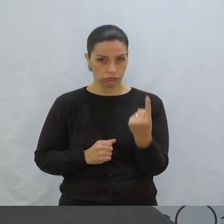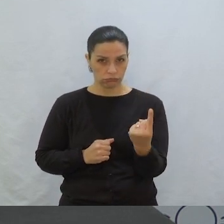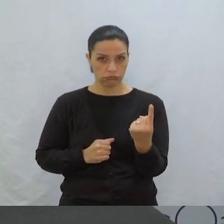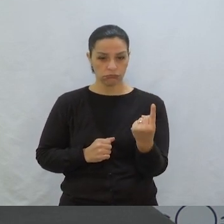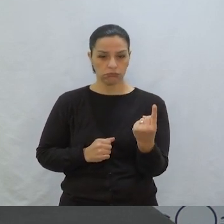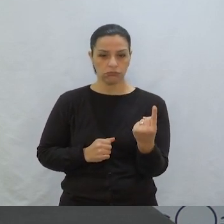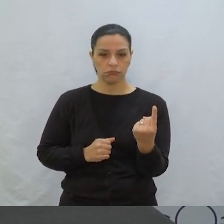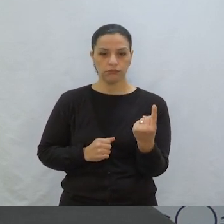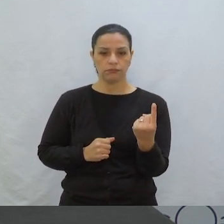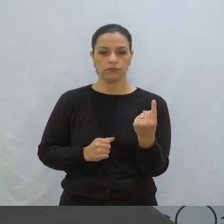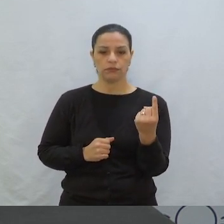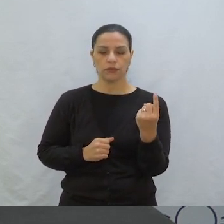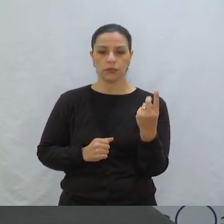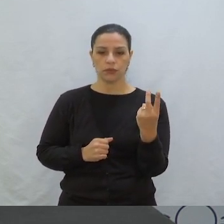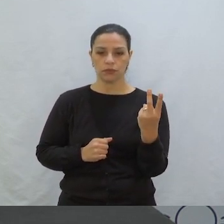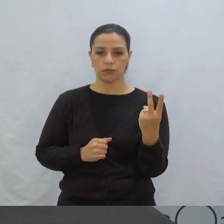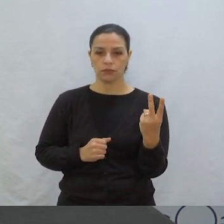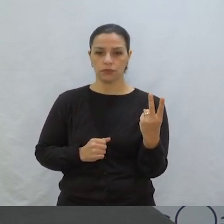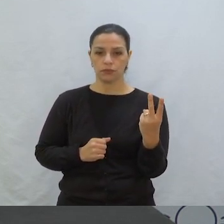Vamos conferir?